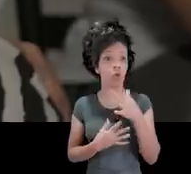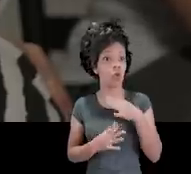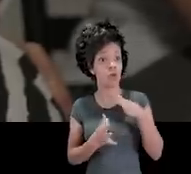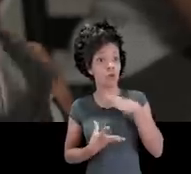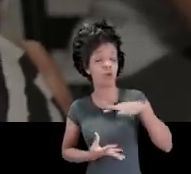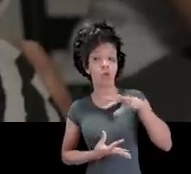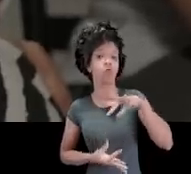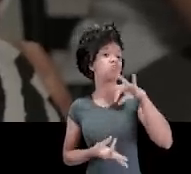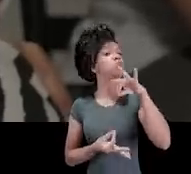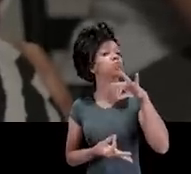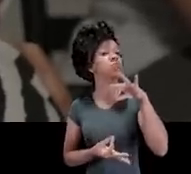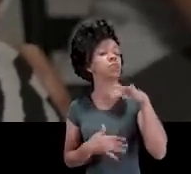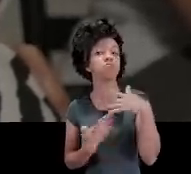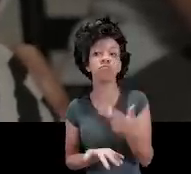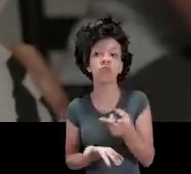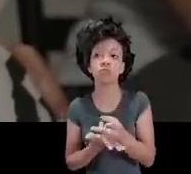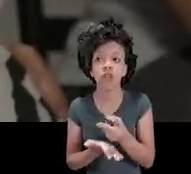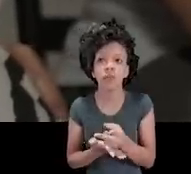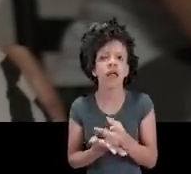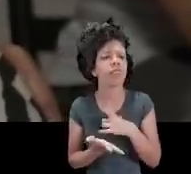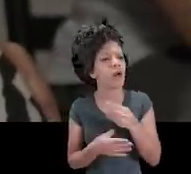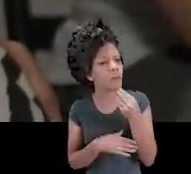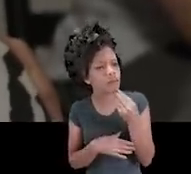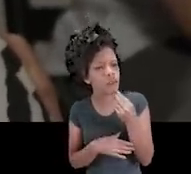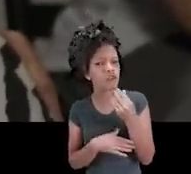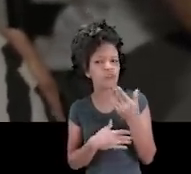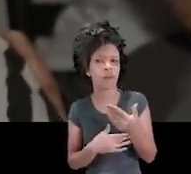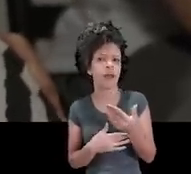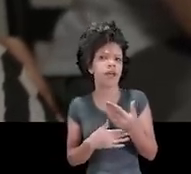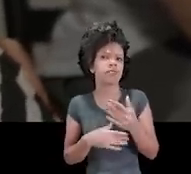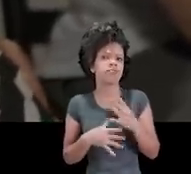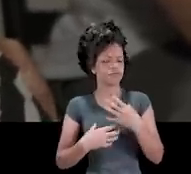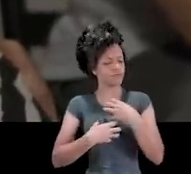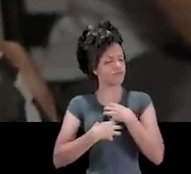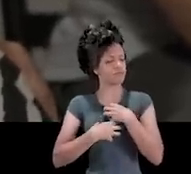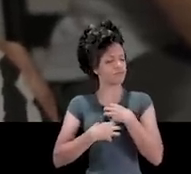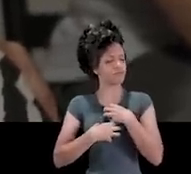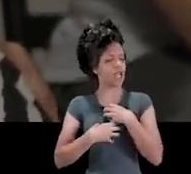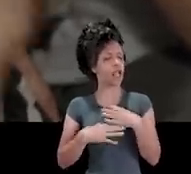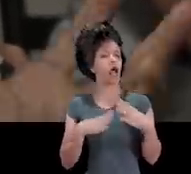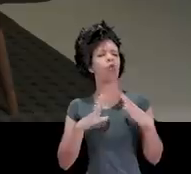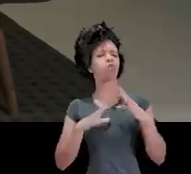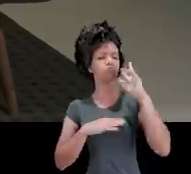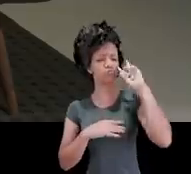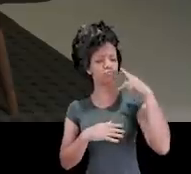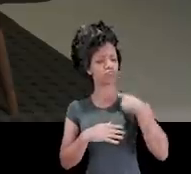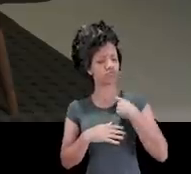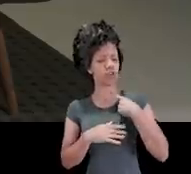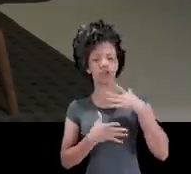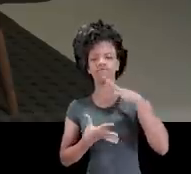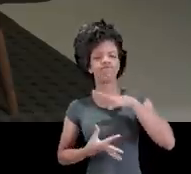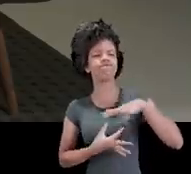espiritual, né? Então, você libera esse espaço para que a sua sinagoga, você capte em vibrações do universo. Caramba,